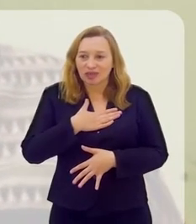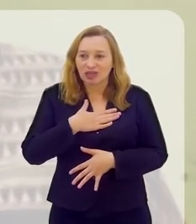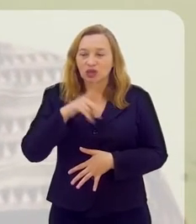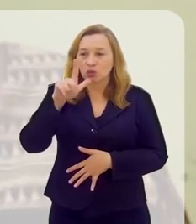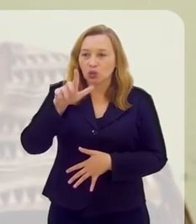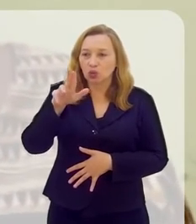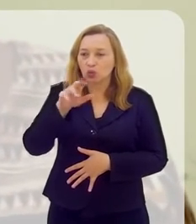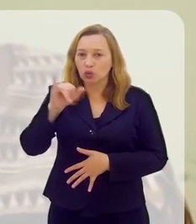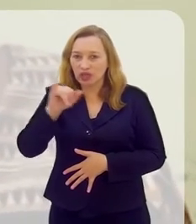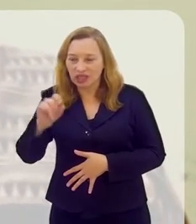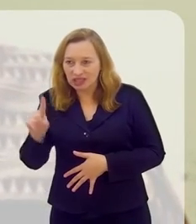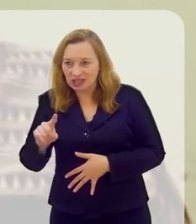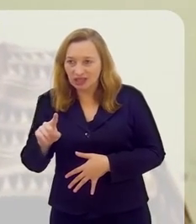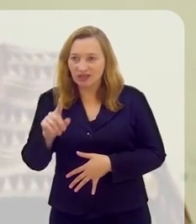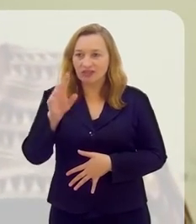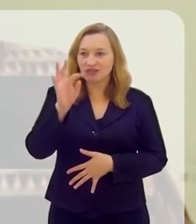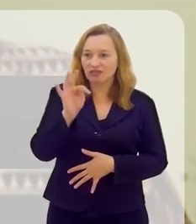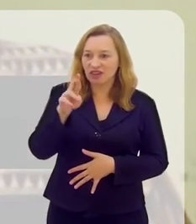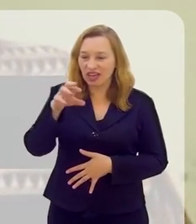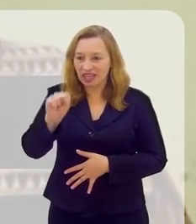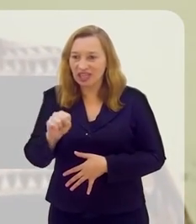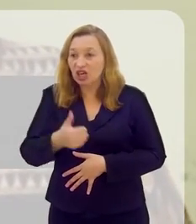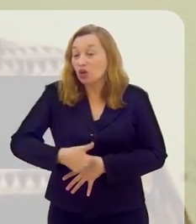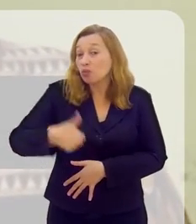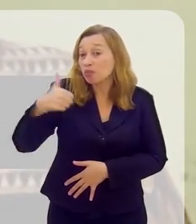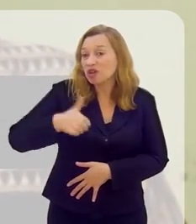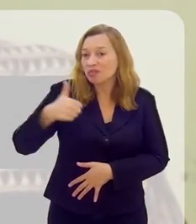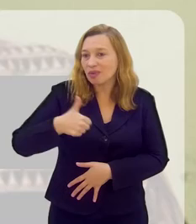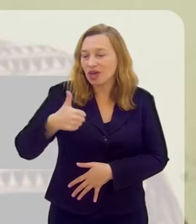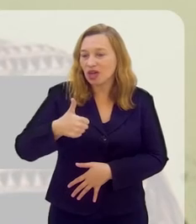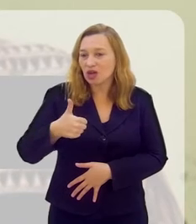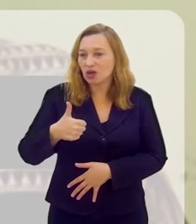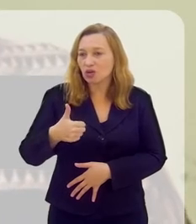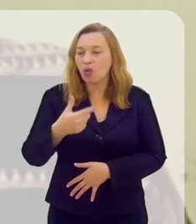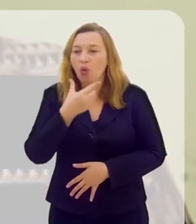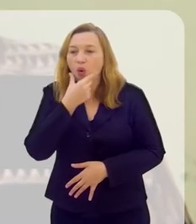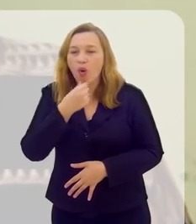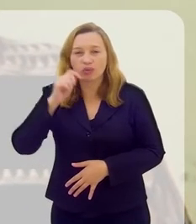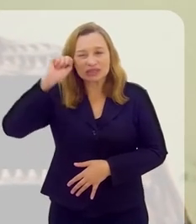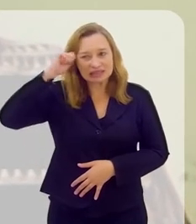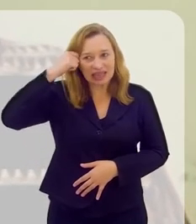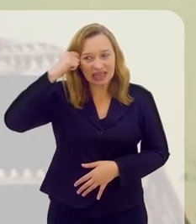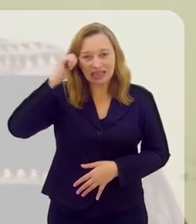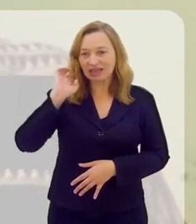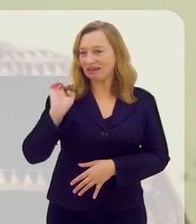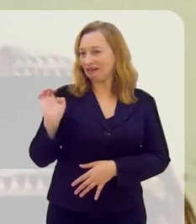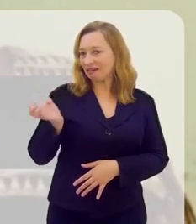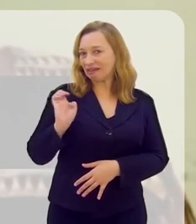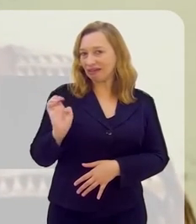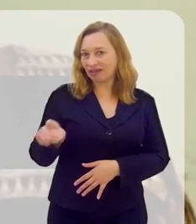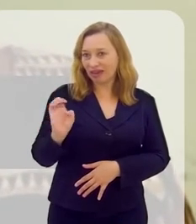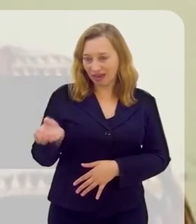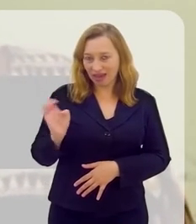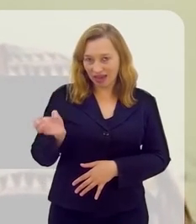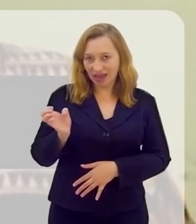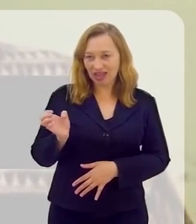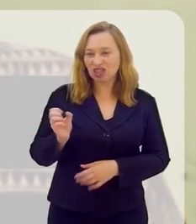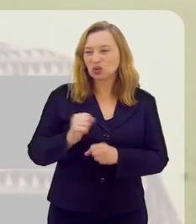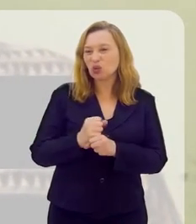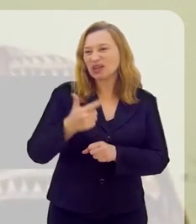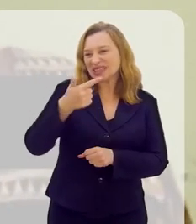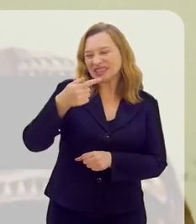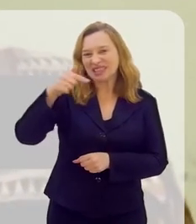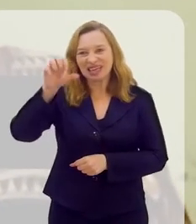Luiz de Freitas foi um deles, né, que foi um primeiro estilista negro, um homem gay assumidamente na década